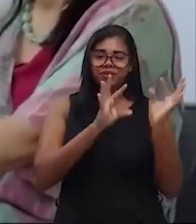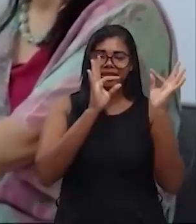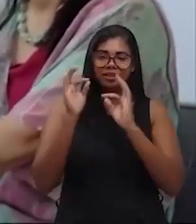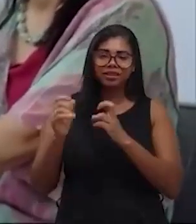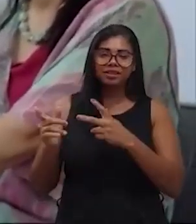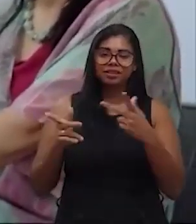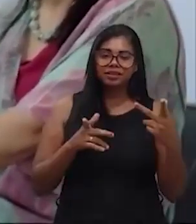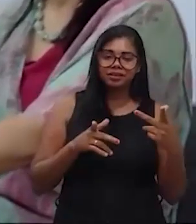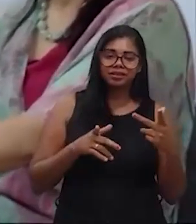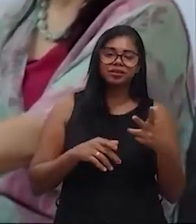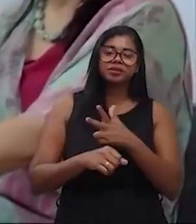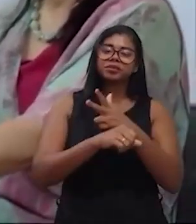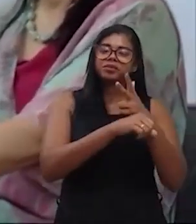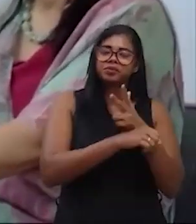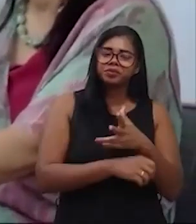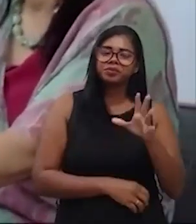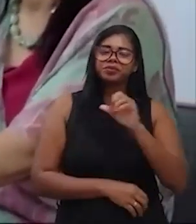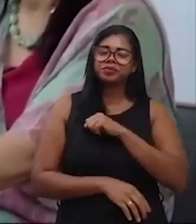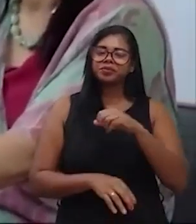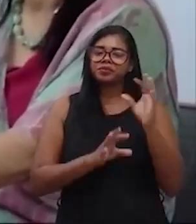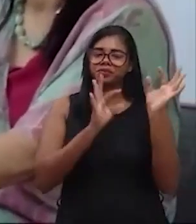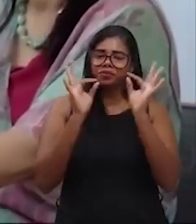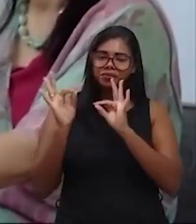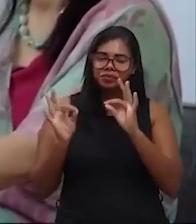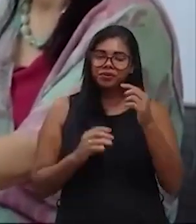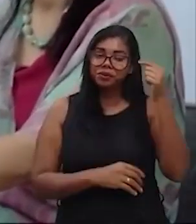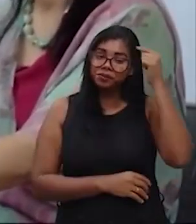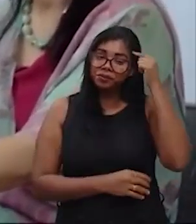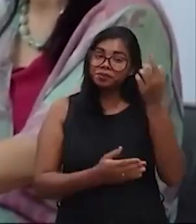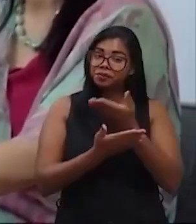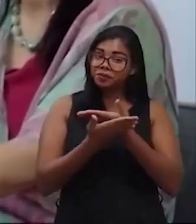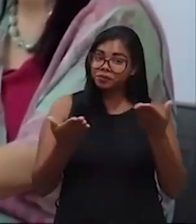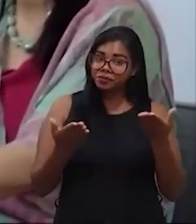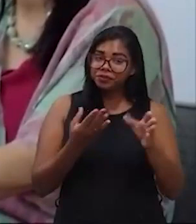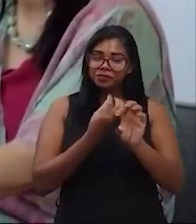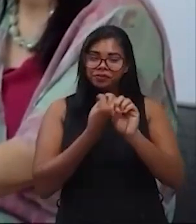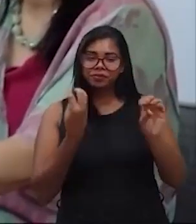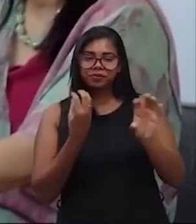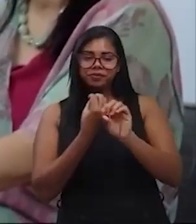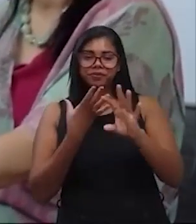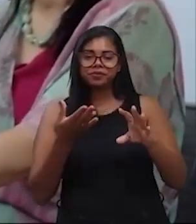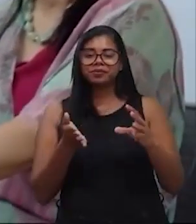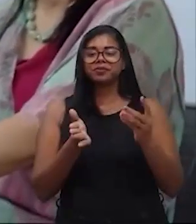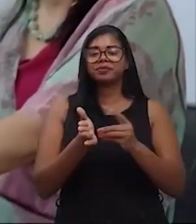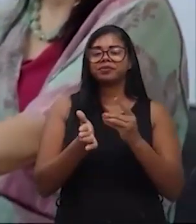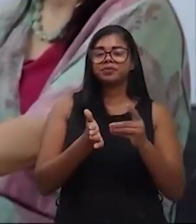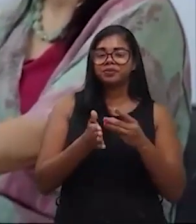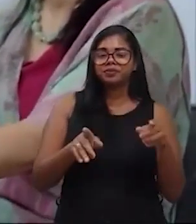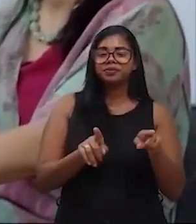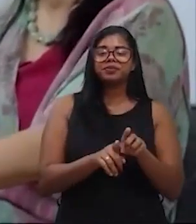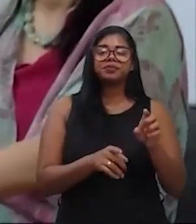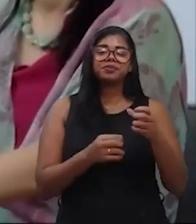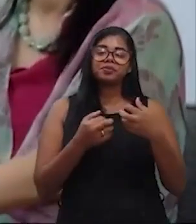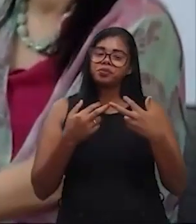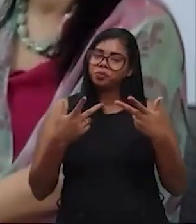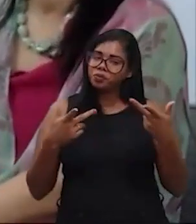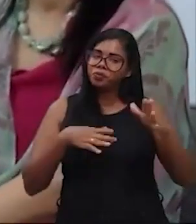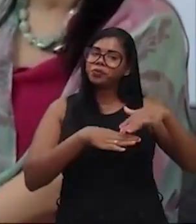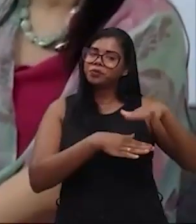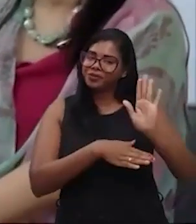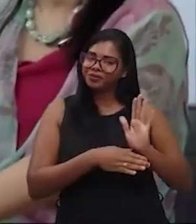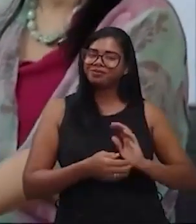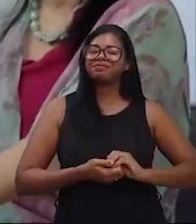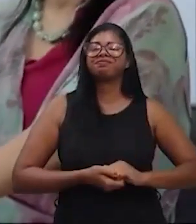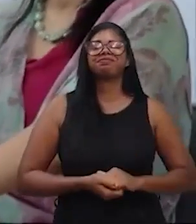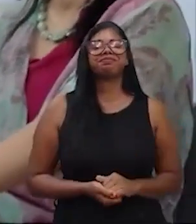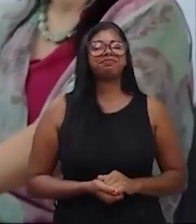Assistam os outros episódios que a gente fez com muito carinho, com muita atenção, pensando em vocês. E espero que o design de vocês tenha muito mais coisa, né? É um